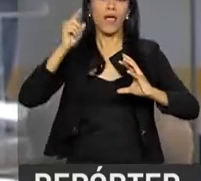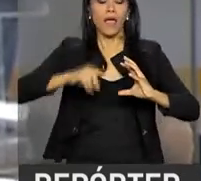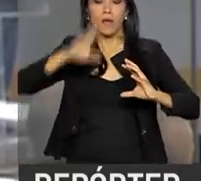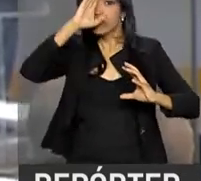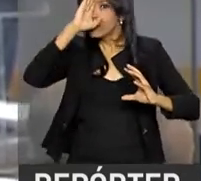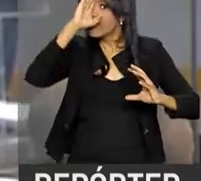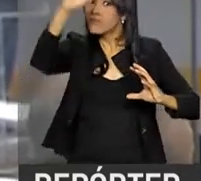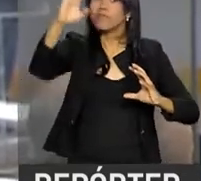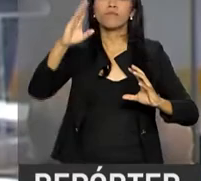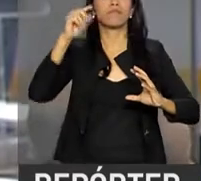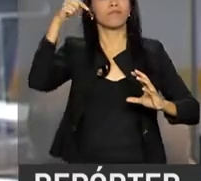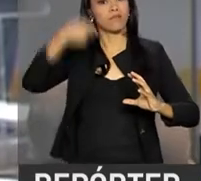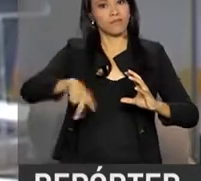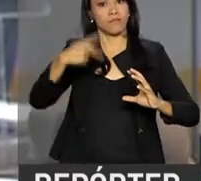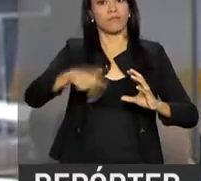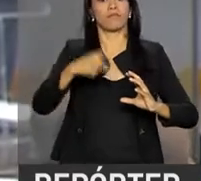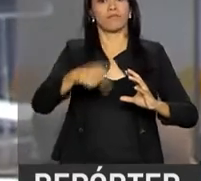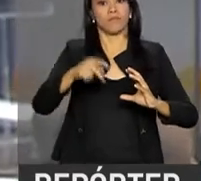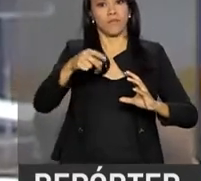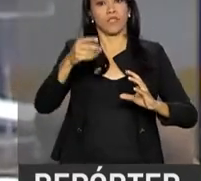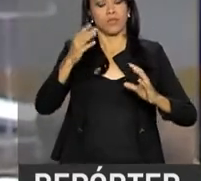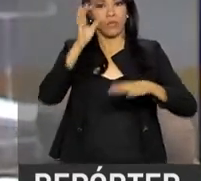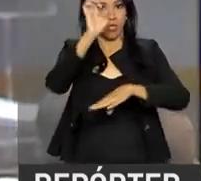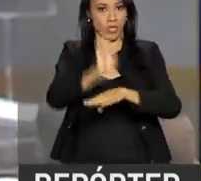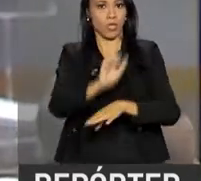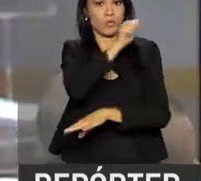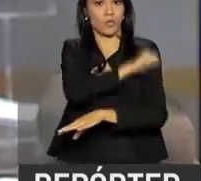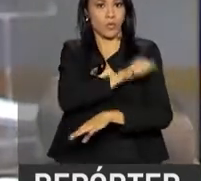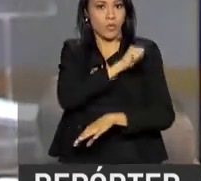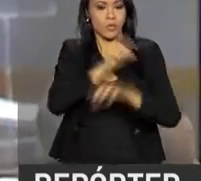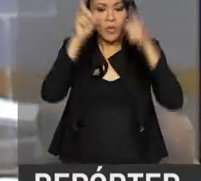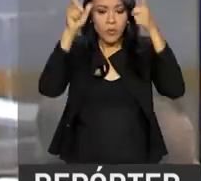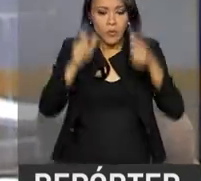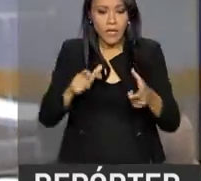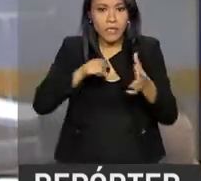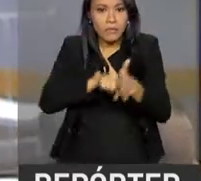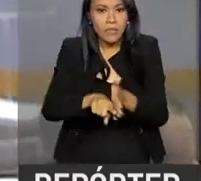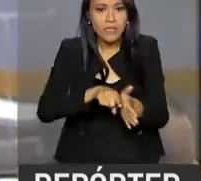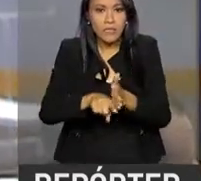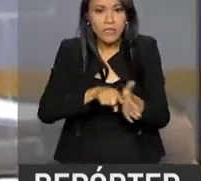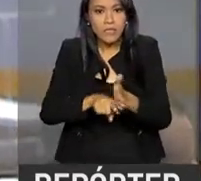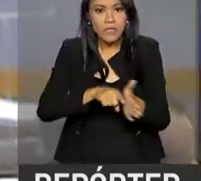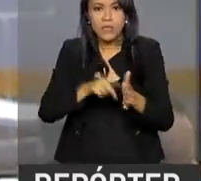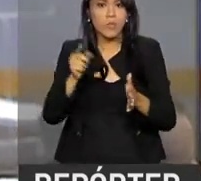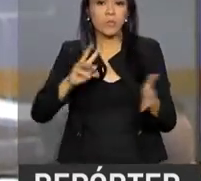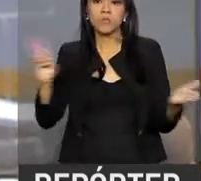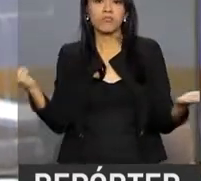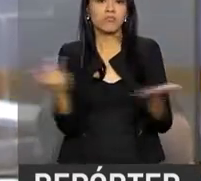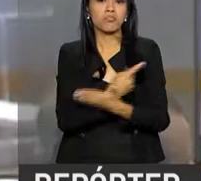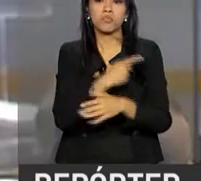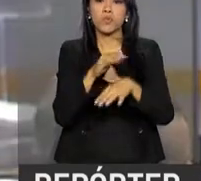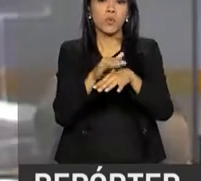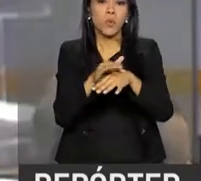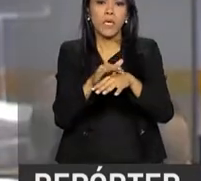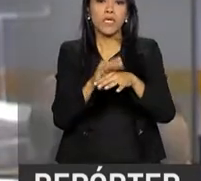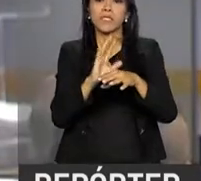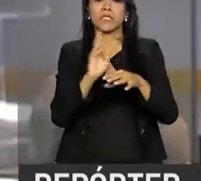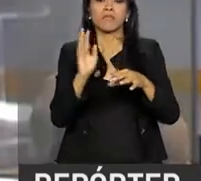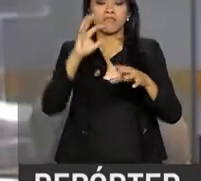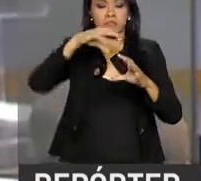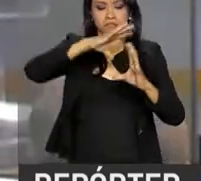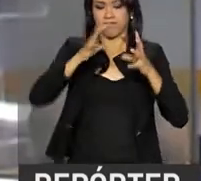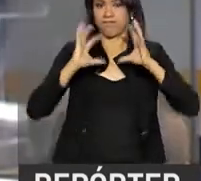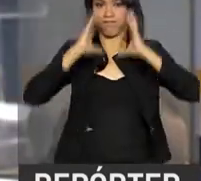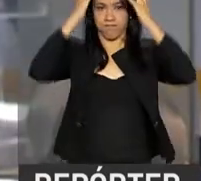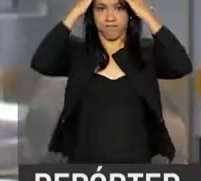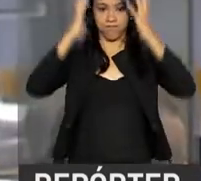janeiro e é um dos principais centros de pesquisa do país devem ser anunciados portanto novos equipamentos que